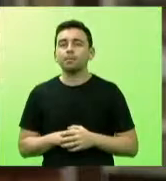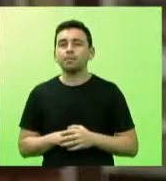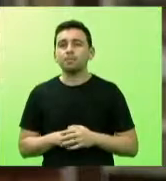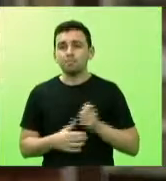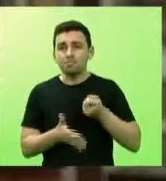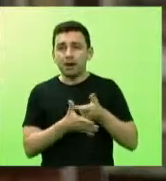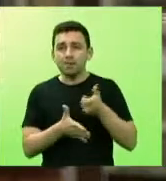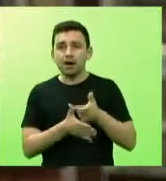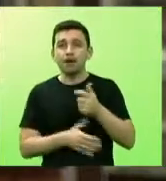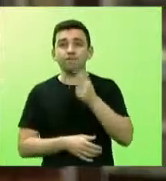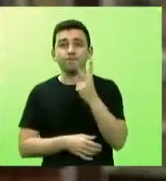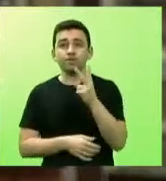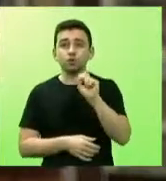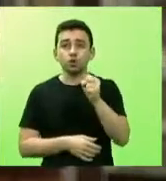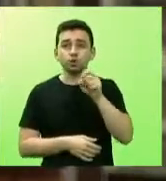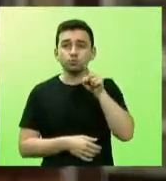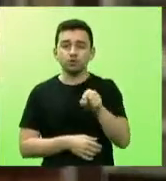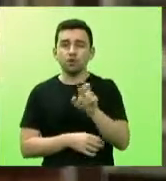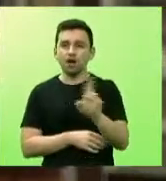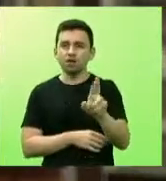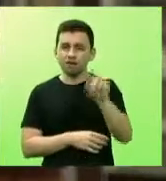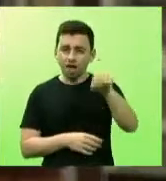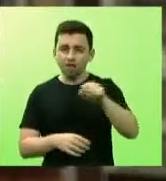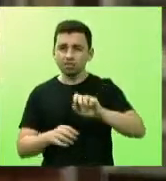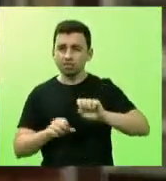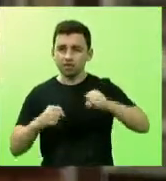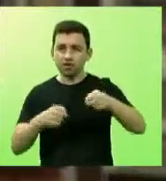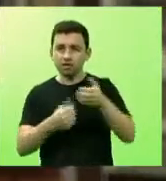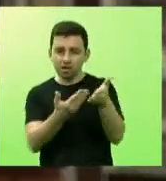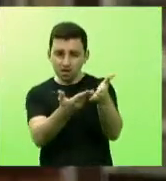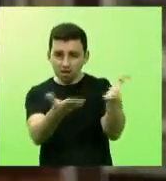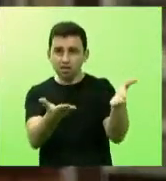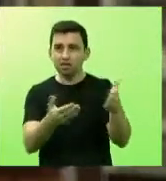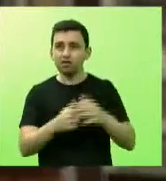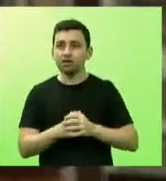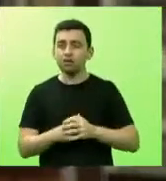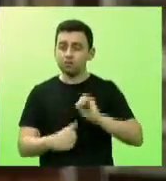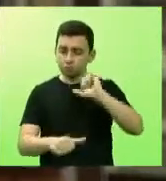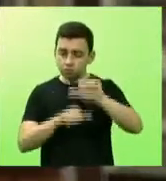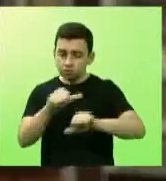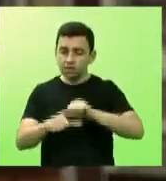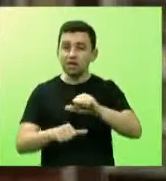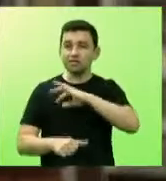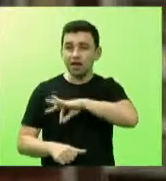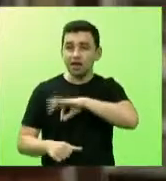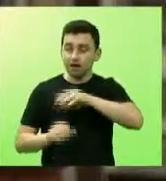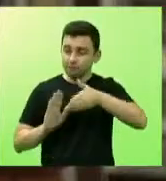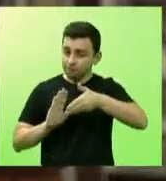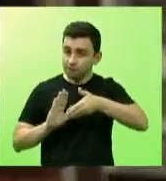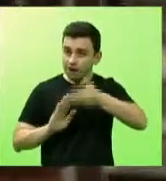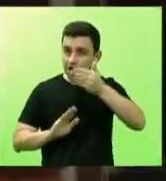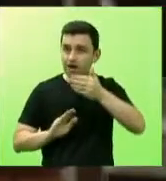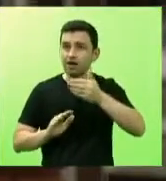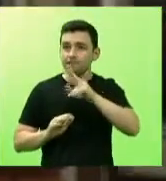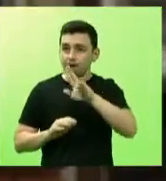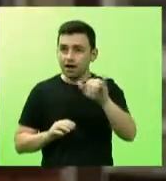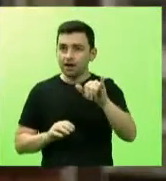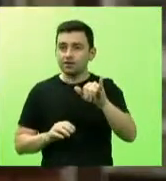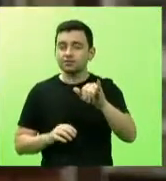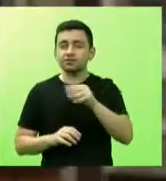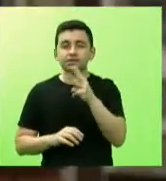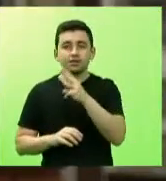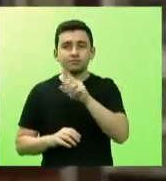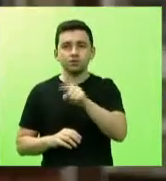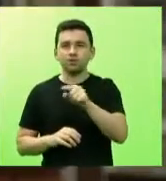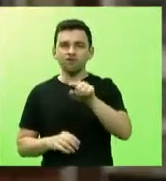recebe 28 mil reais para defendê-lo. E com a perspectiva de mudar o salário para 33 mil e pouco, você que ganha os dois